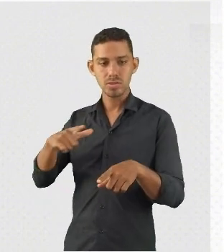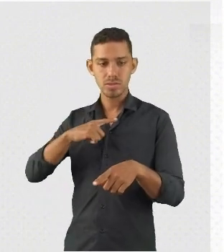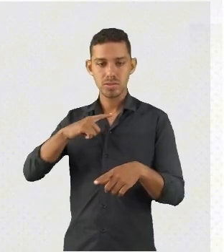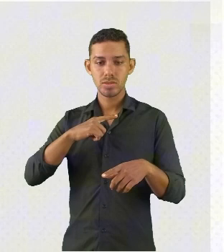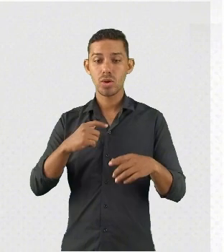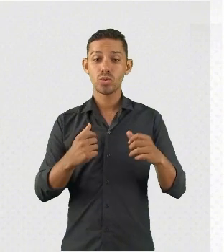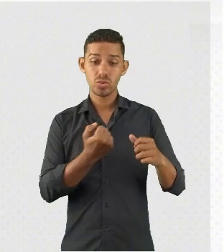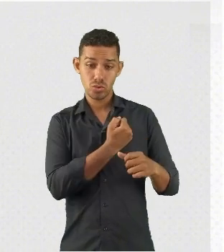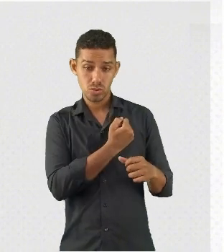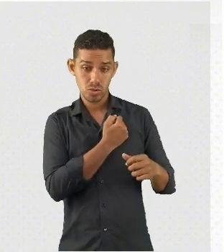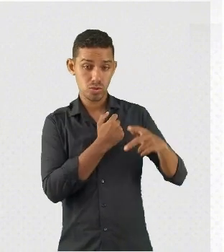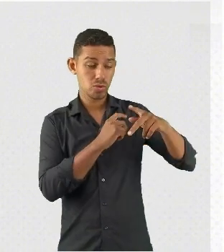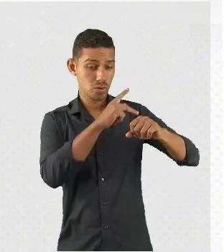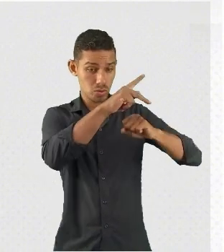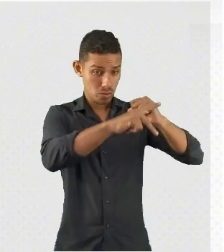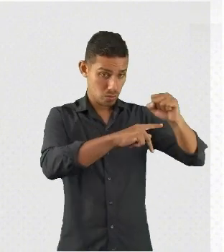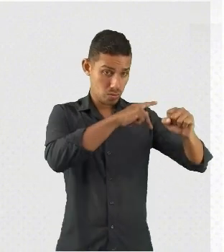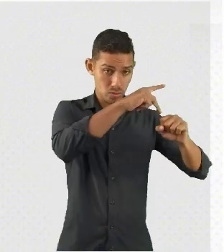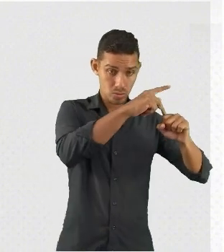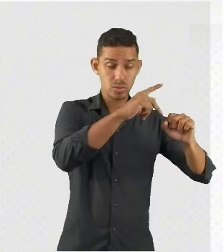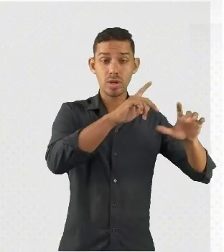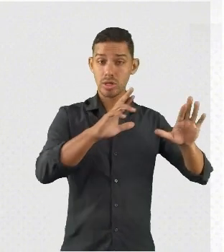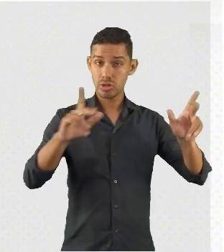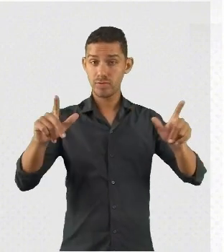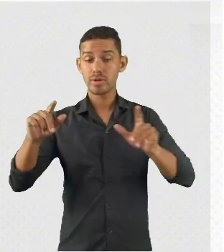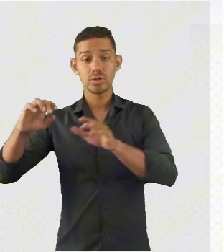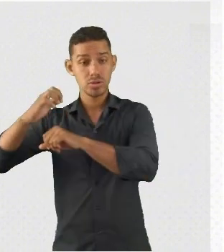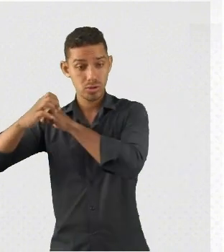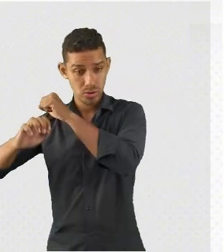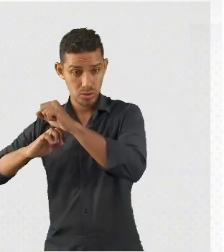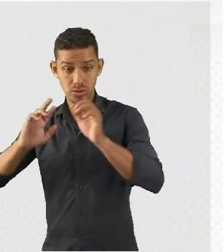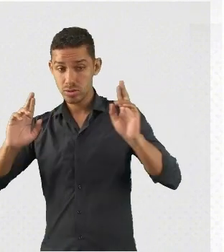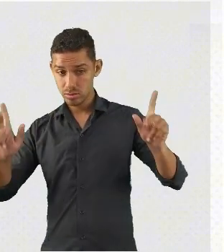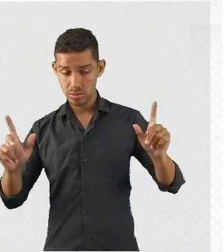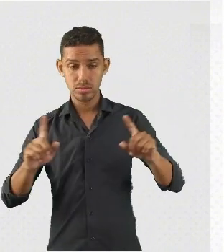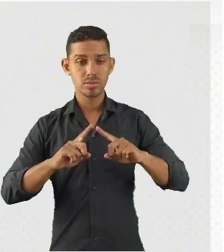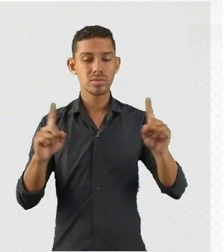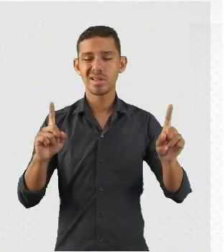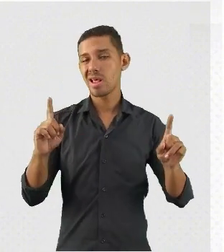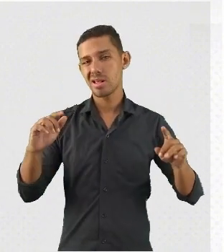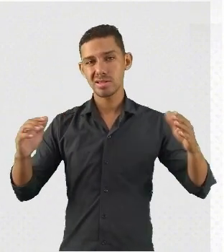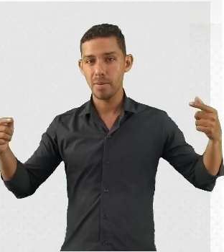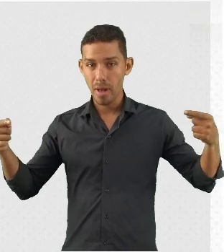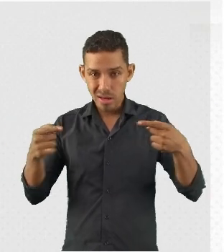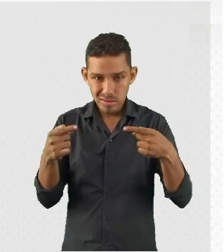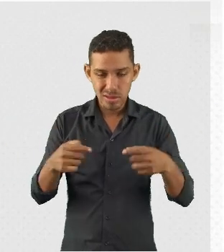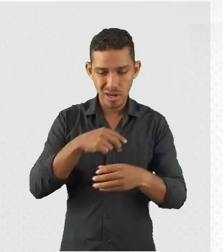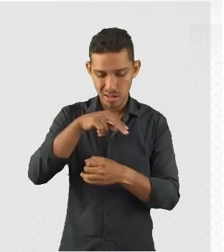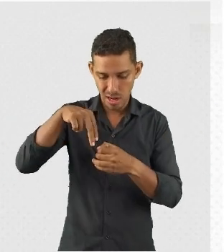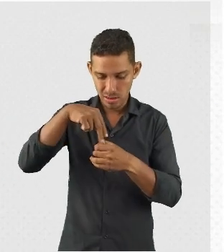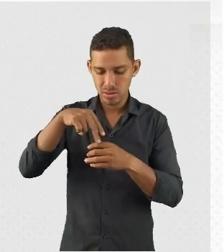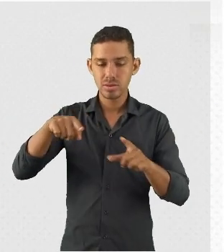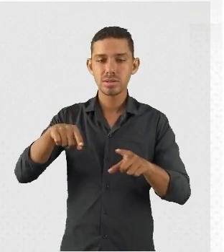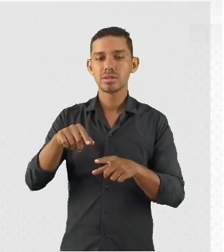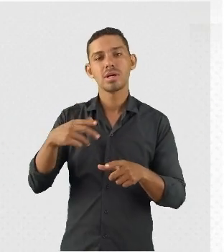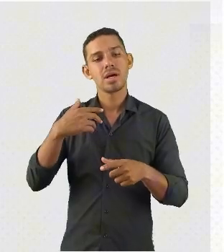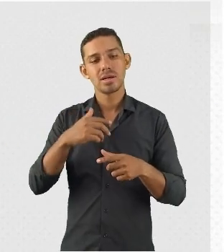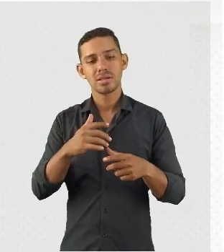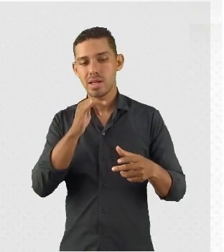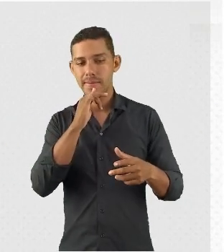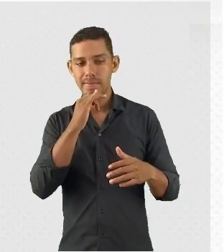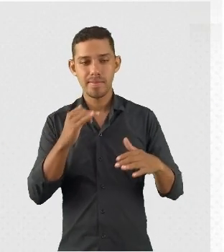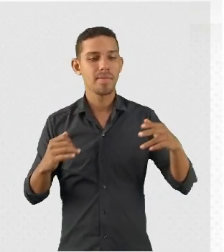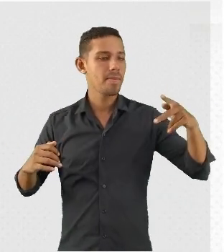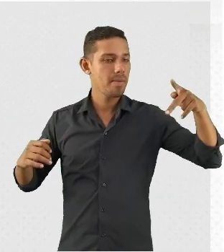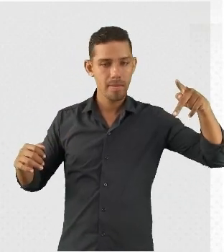número de elétrons, tá? Então, geralmente ele se encontra eletricamente neutro na natureza, com o número de prótons igual ao número de elétrons.